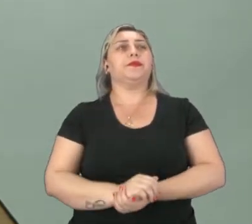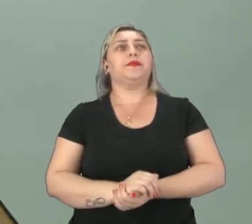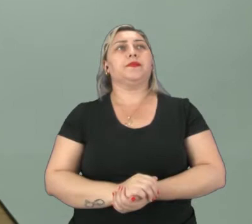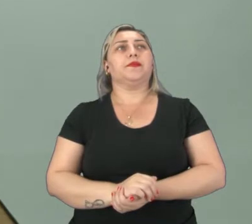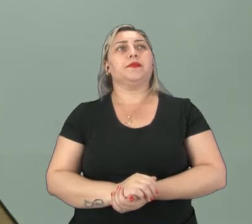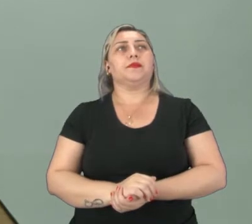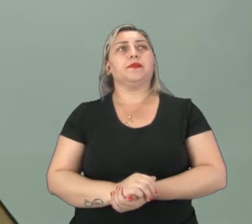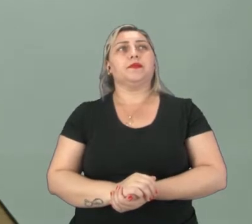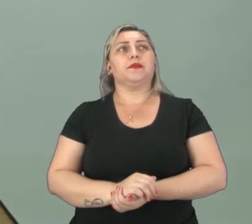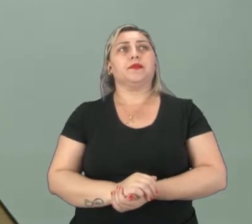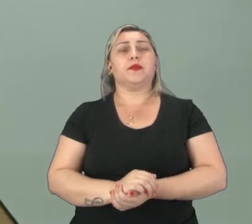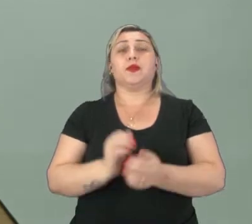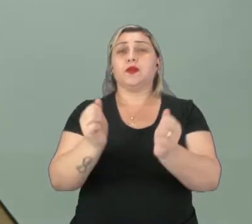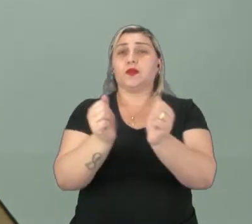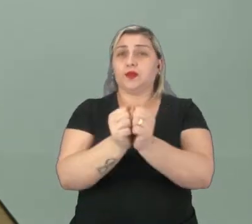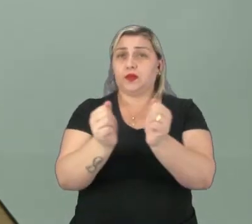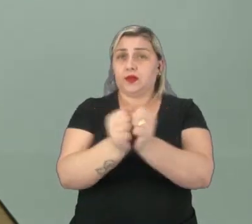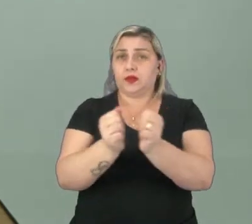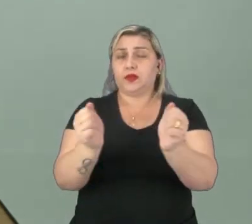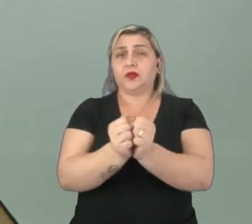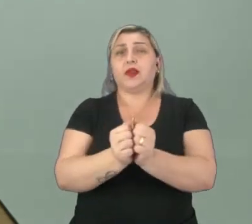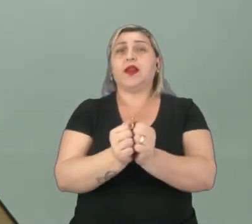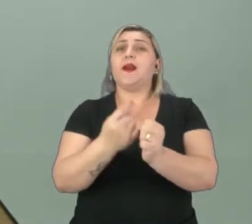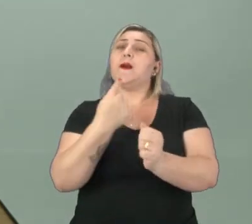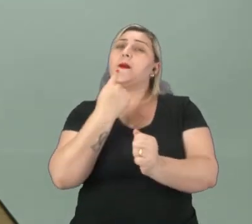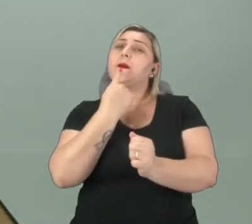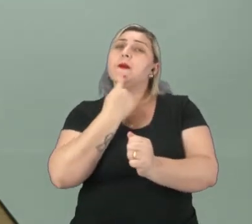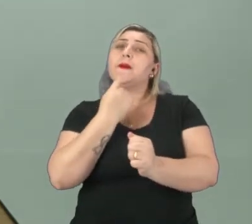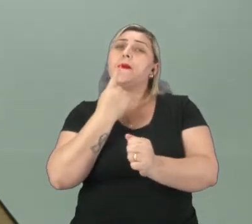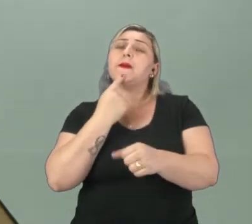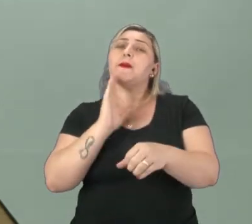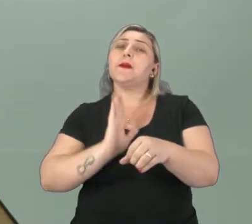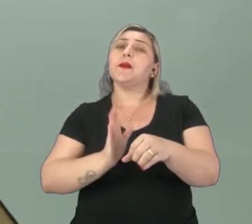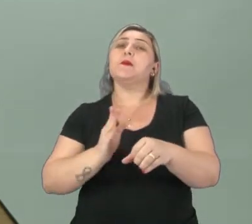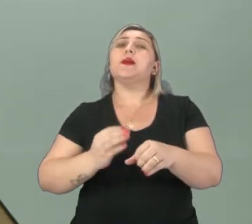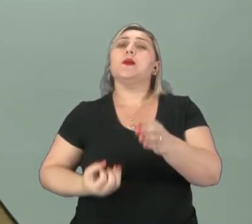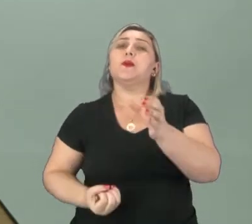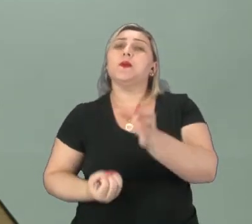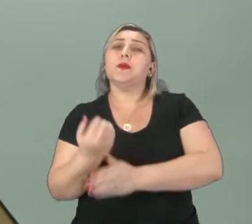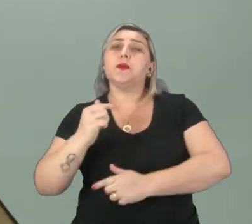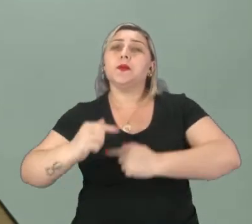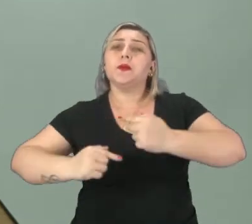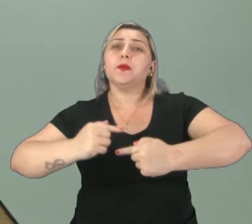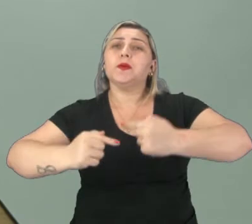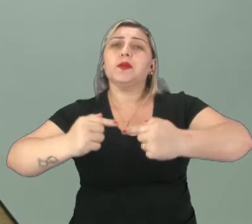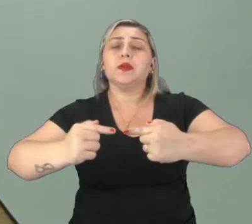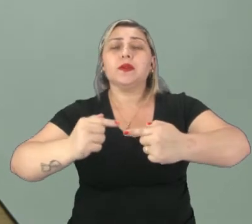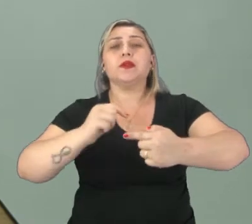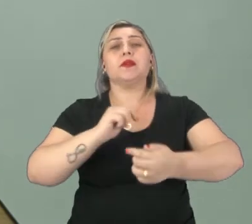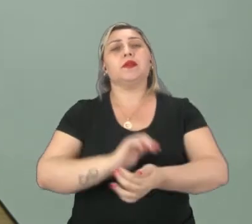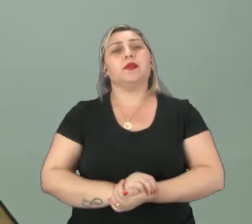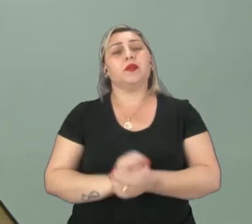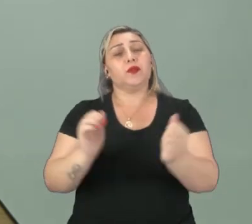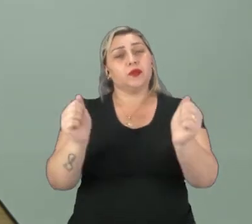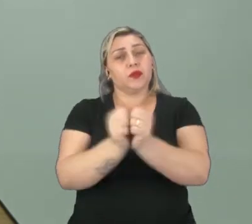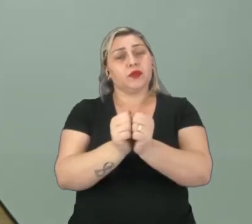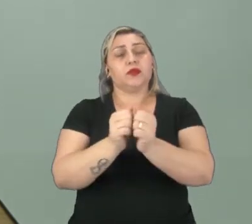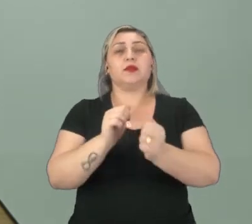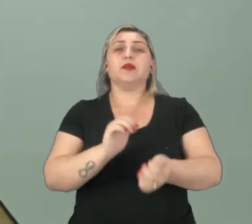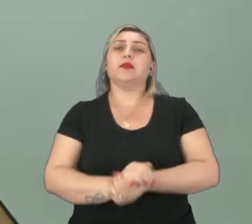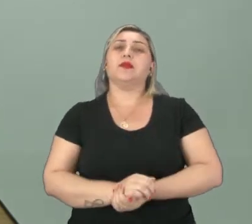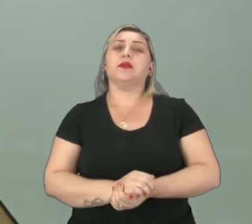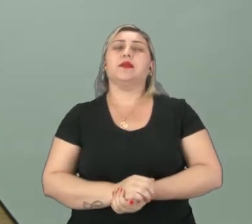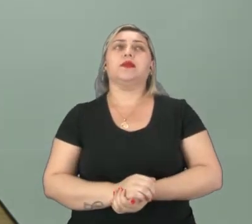ele é juntar justamente o tomate, que é a matéria-prima do molho, juntar o